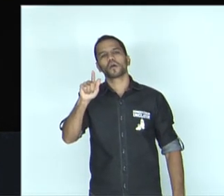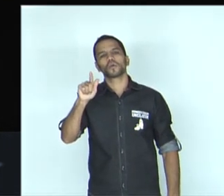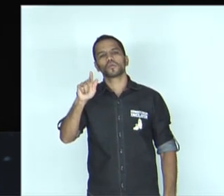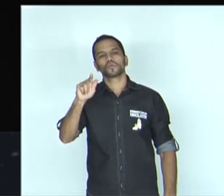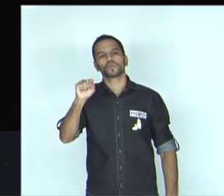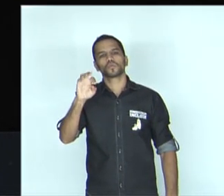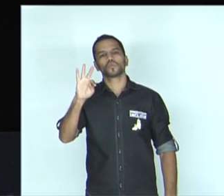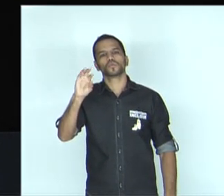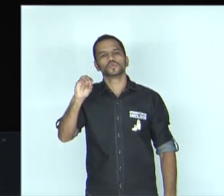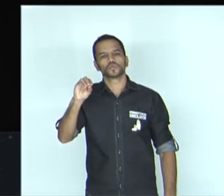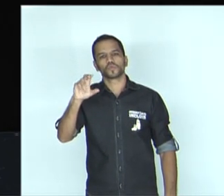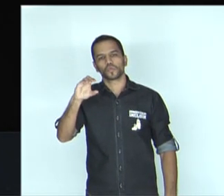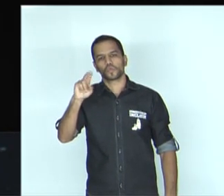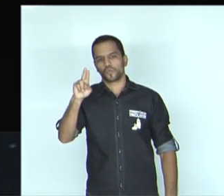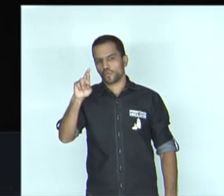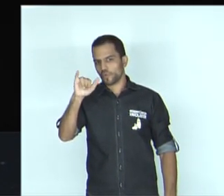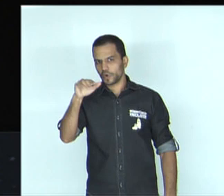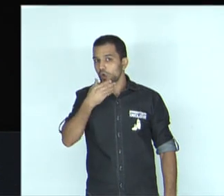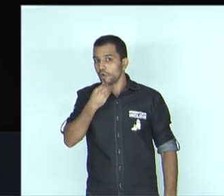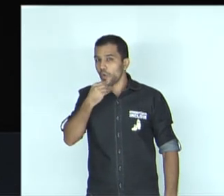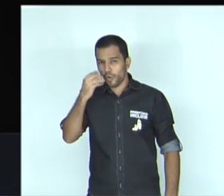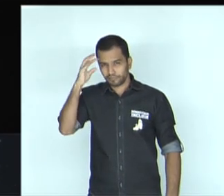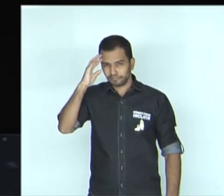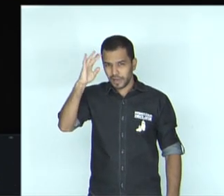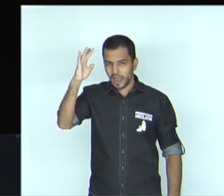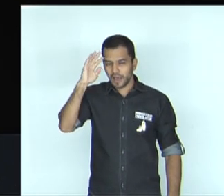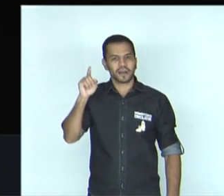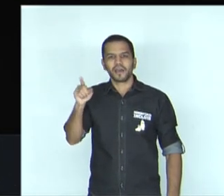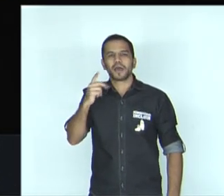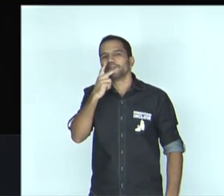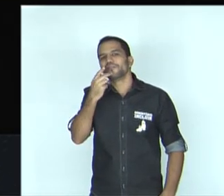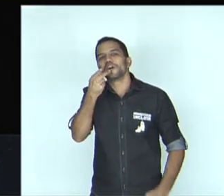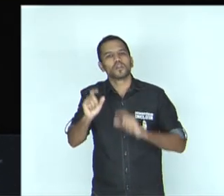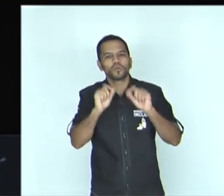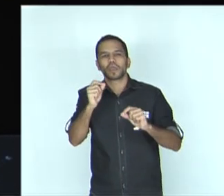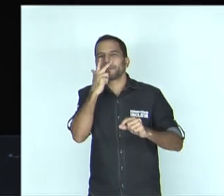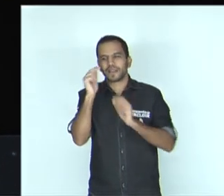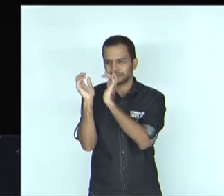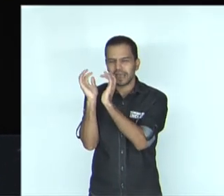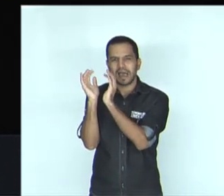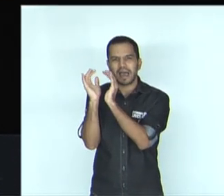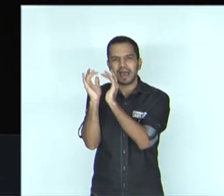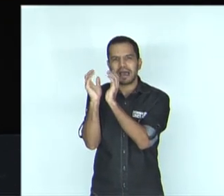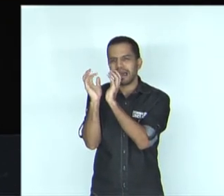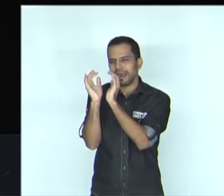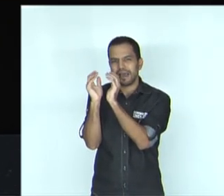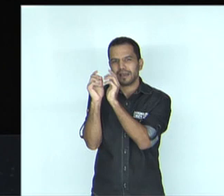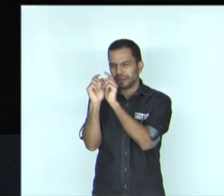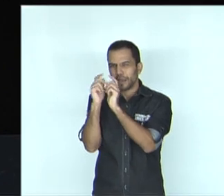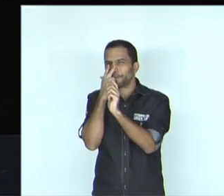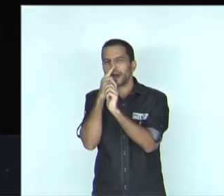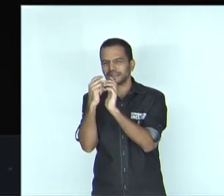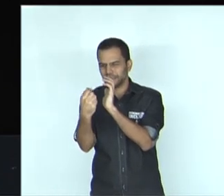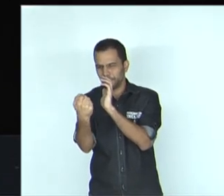ou seja, vai abrindo janelas na sua mente, no seu coração, nas suas emoções, para matar quem você é,